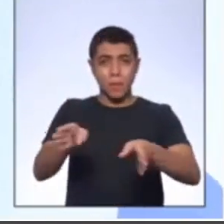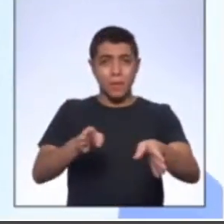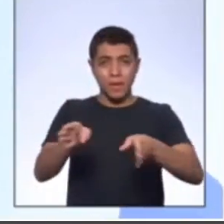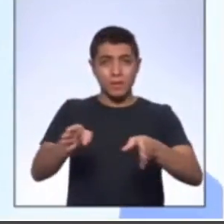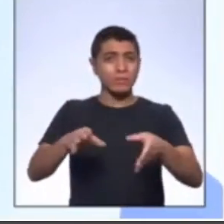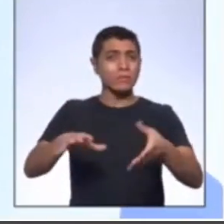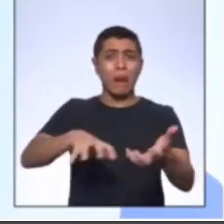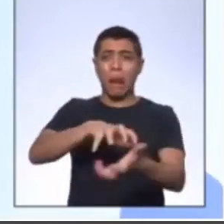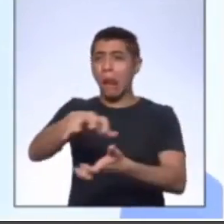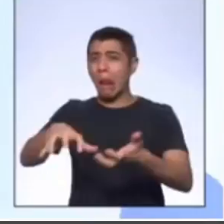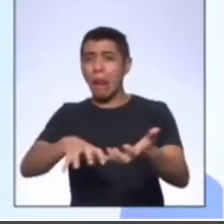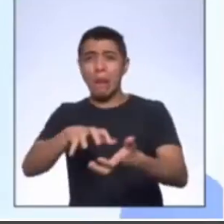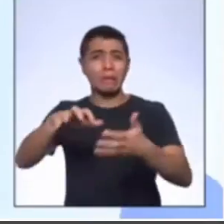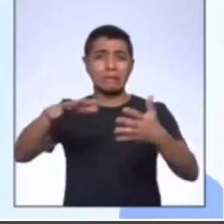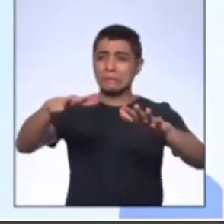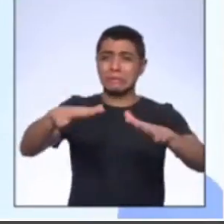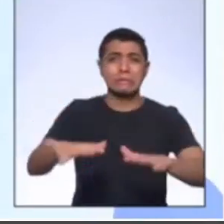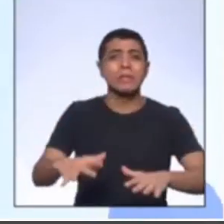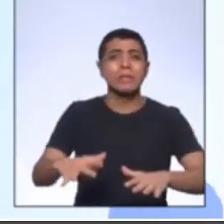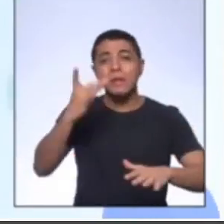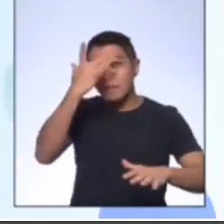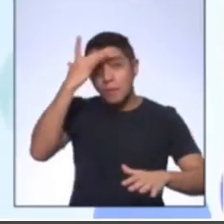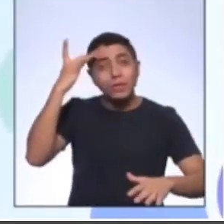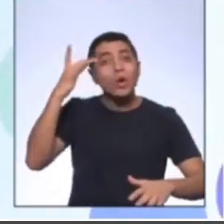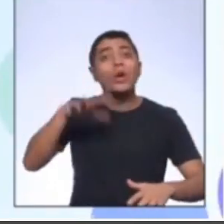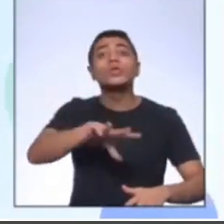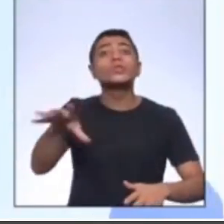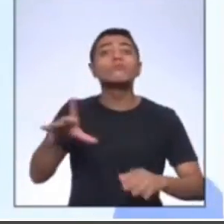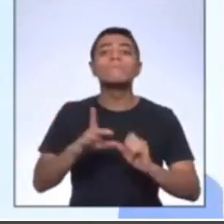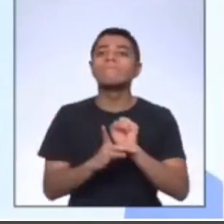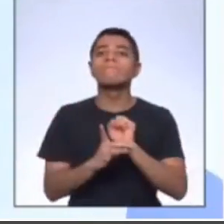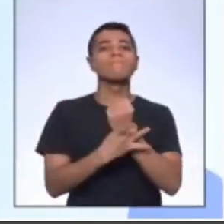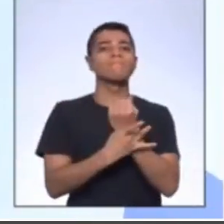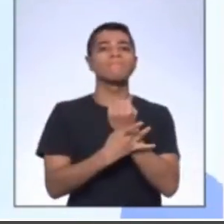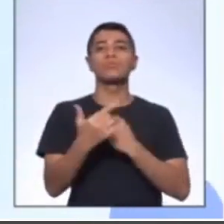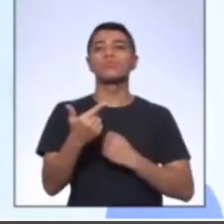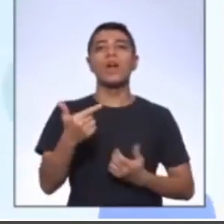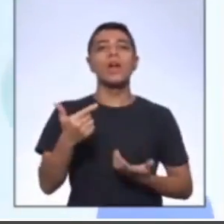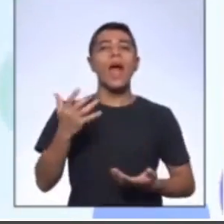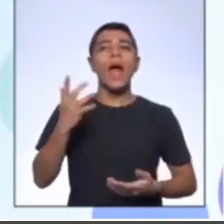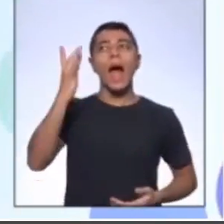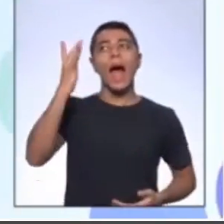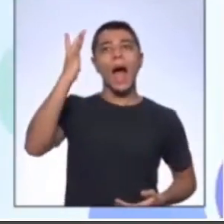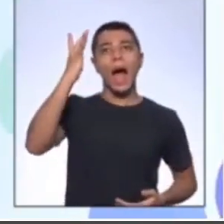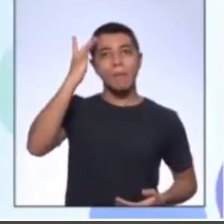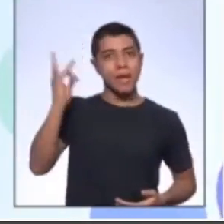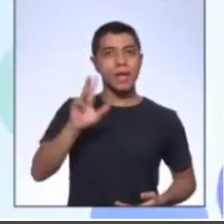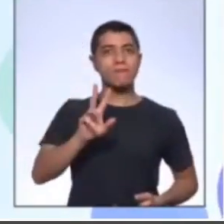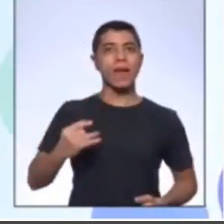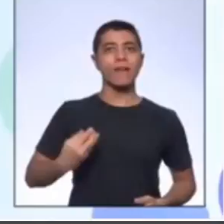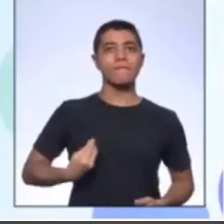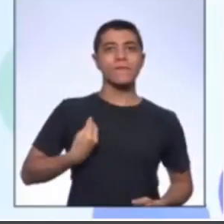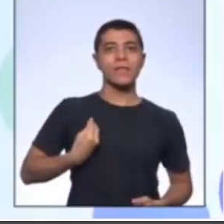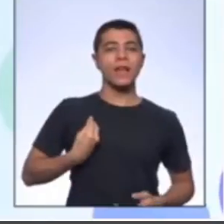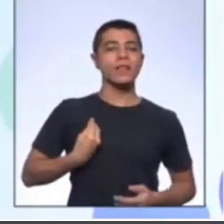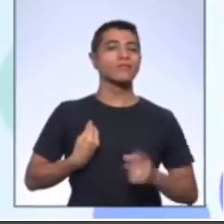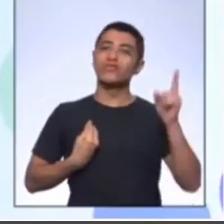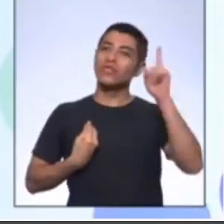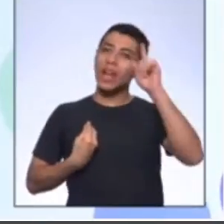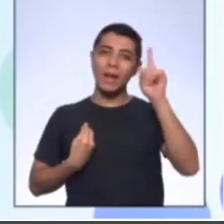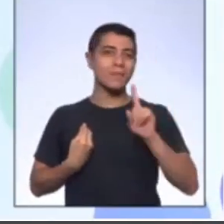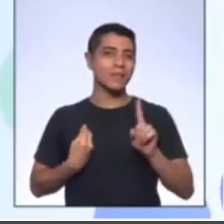certeza não sabe estarão vivas amanhã né o que vai acontecer as pessoas começam a se dissociar da realidade